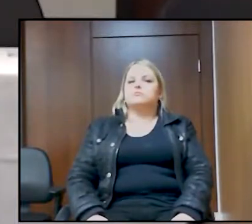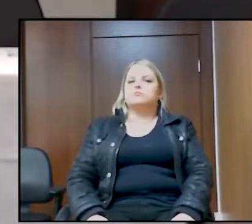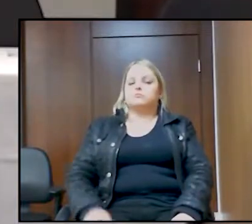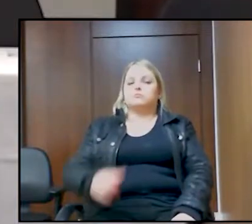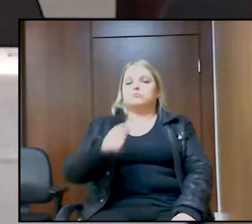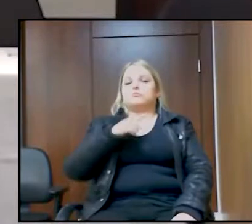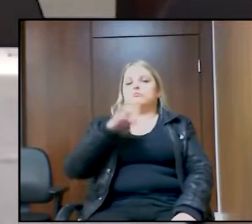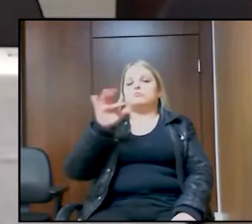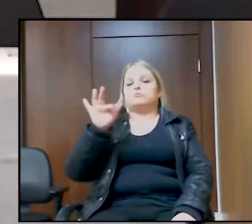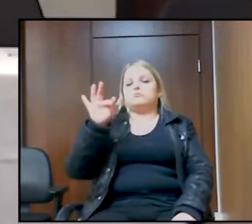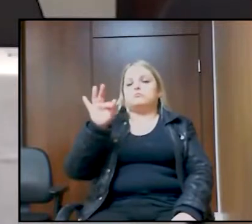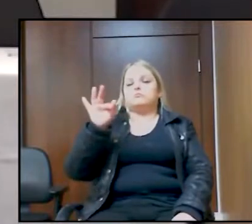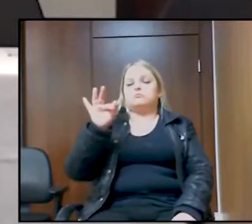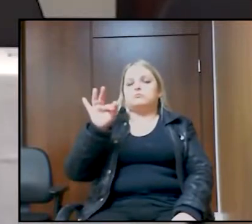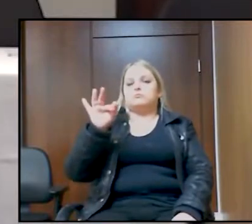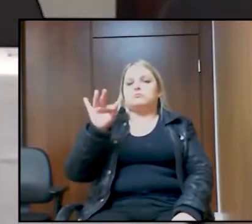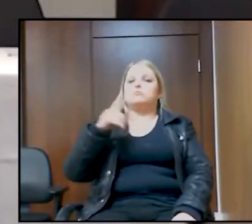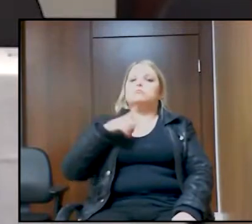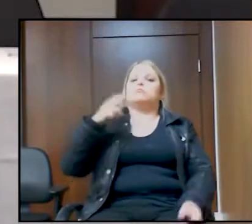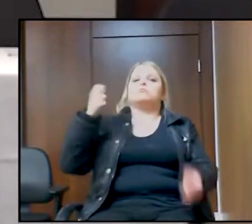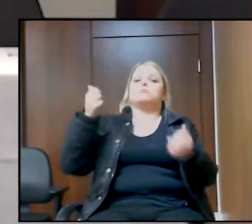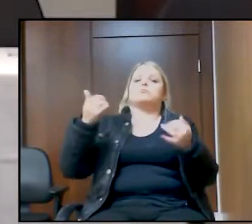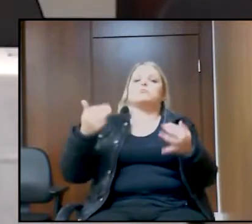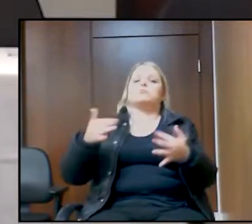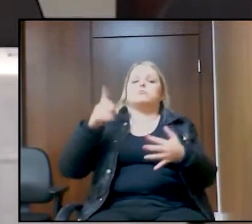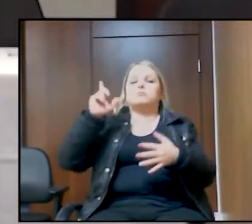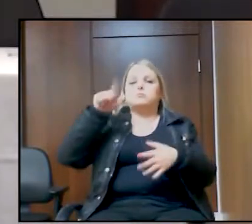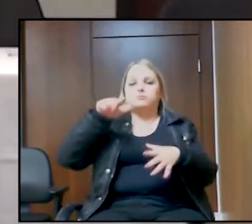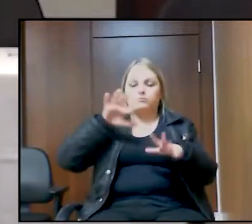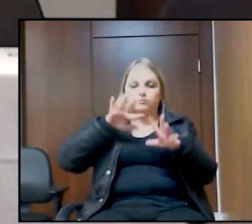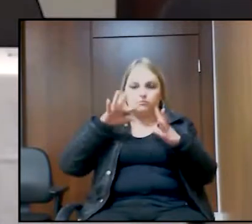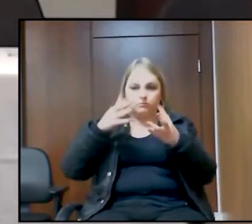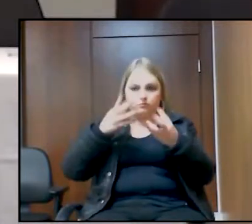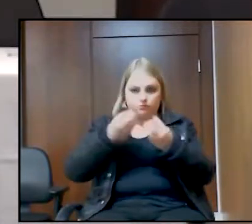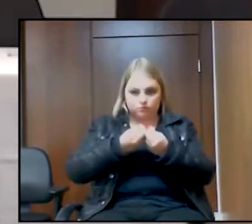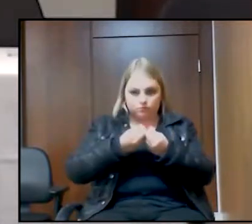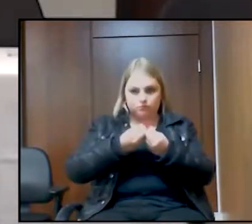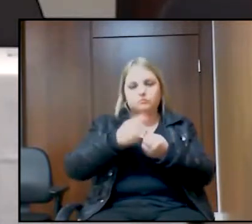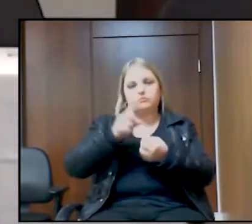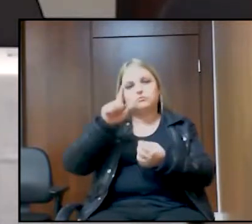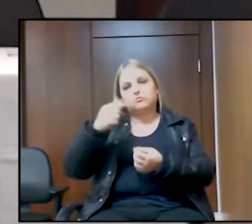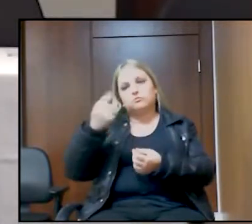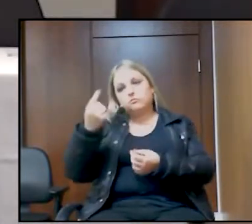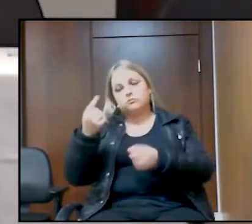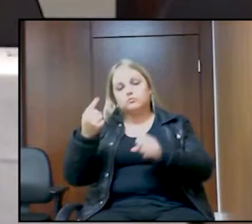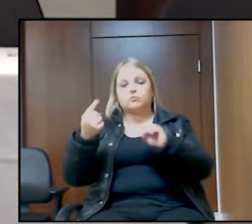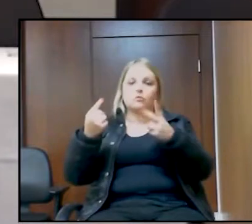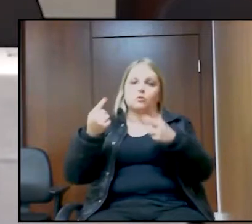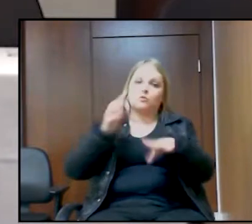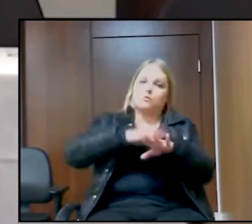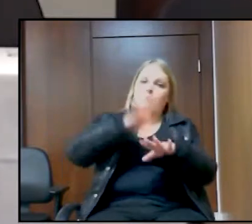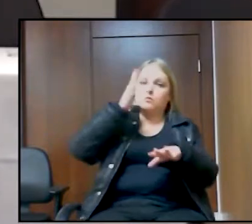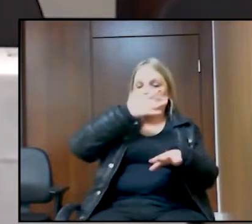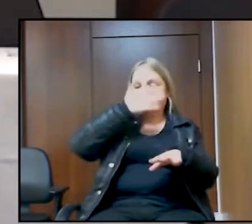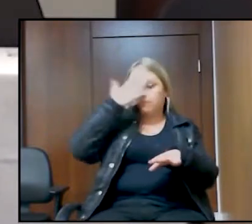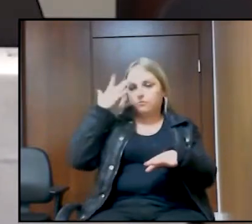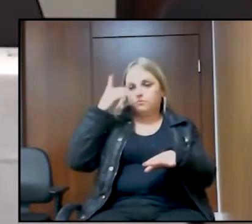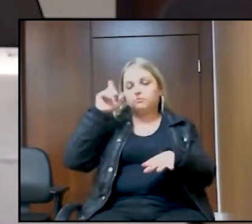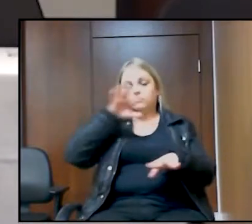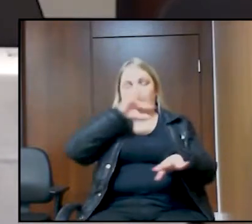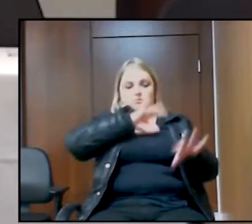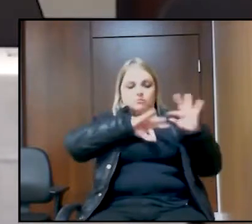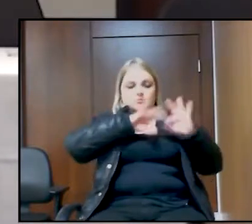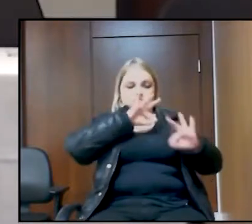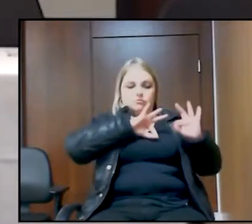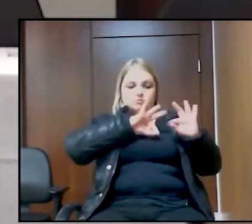uma definição de família, né? Unidade nuclear composta por um ou mais indivíduos que contribuem para seu rendimento e tem suas